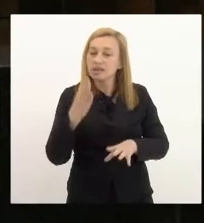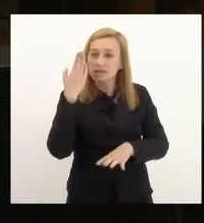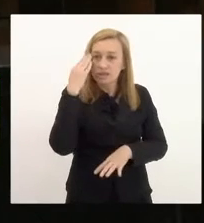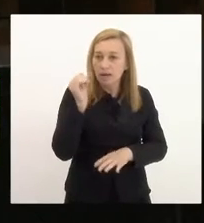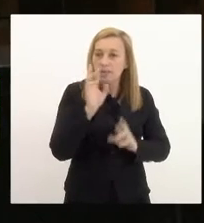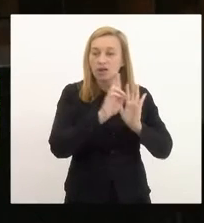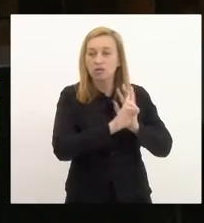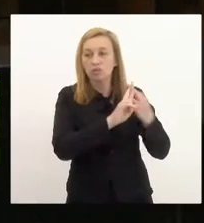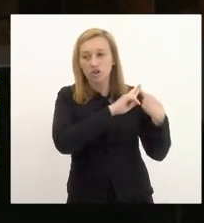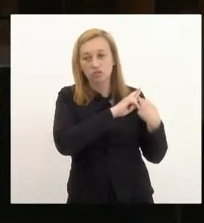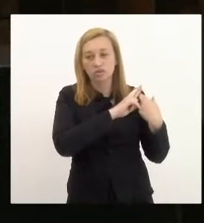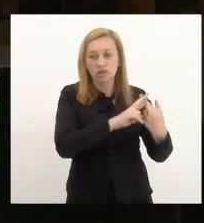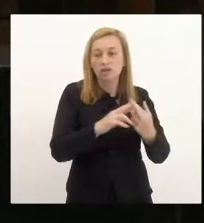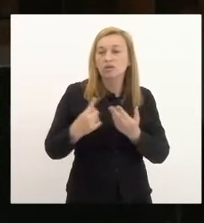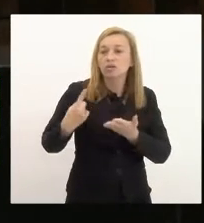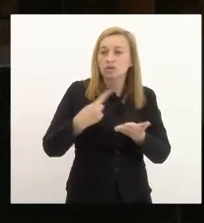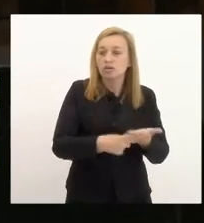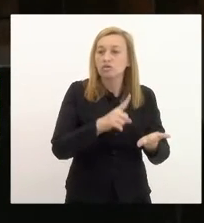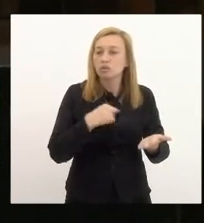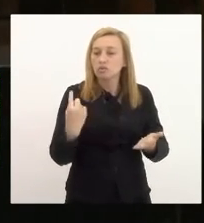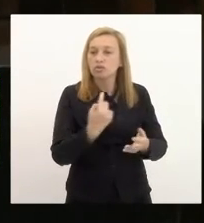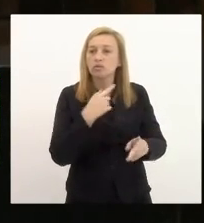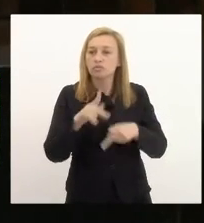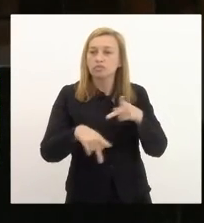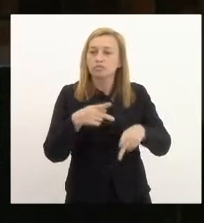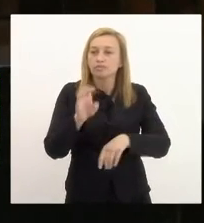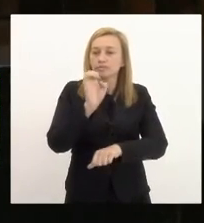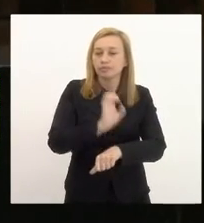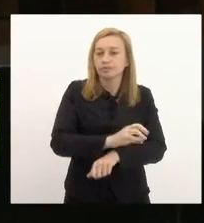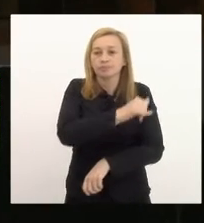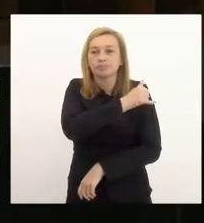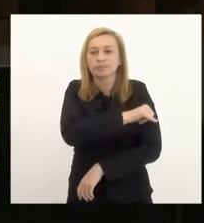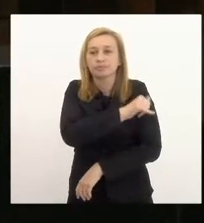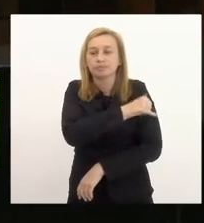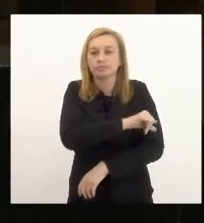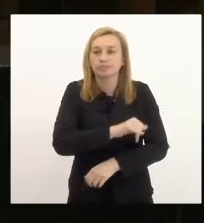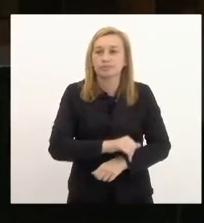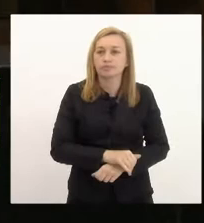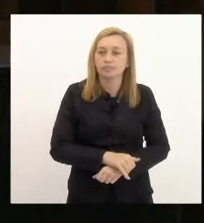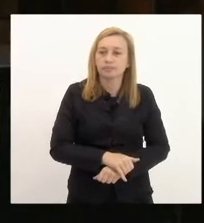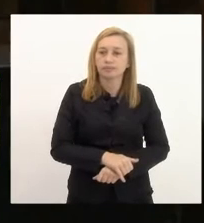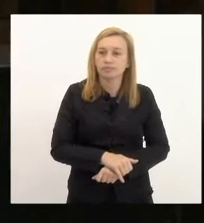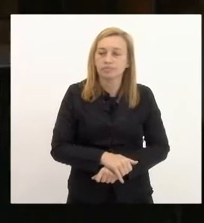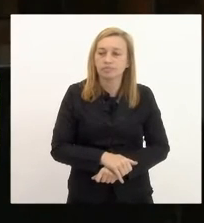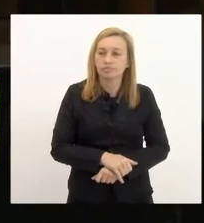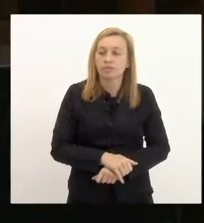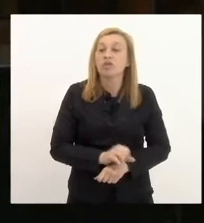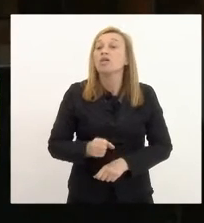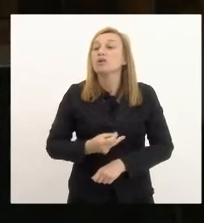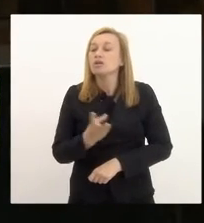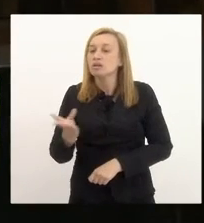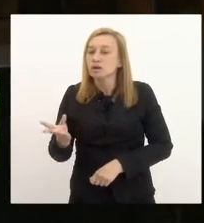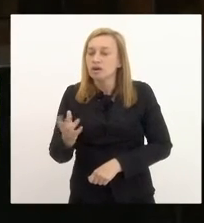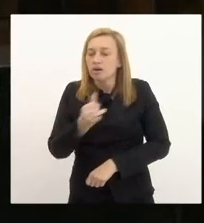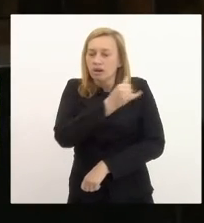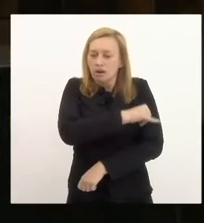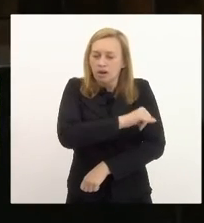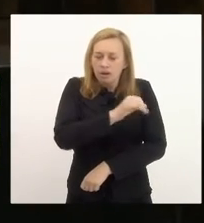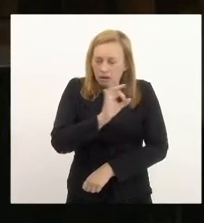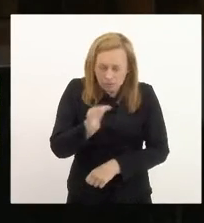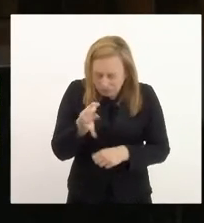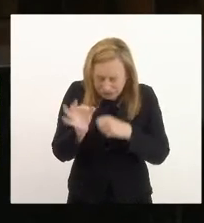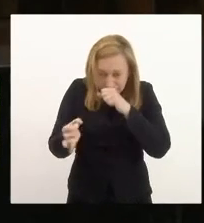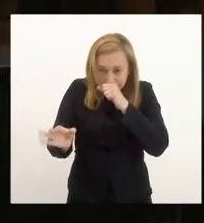responsabilidade e compromisso e com a nossa população do estado do Rio de Janeiro se e quanto o Rio de Janeiro de